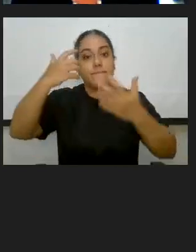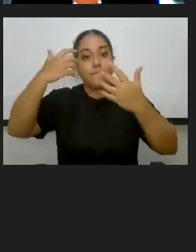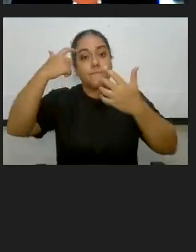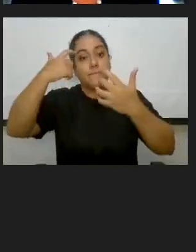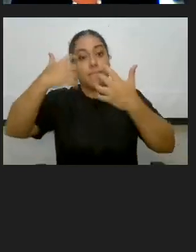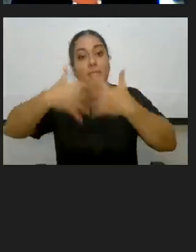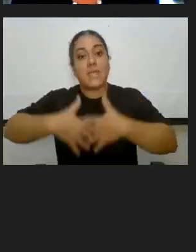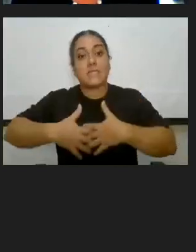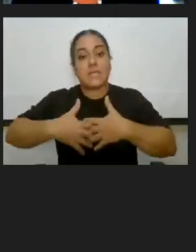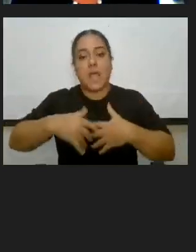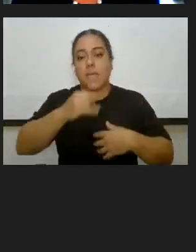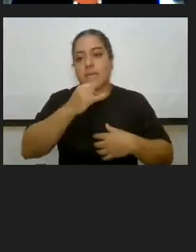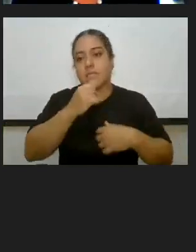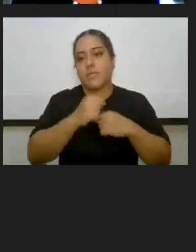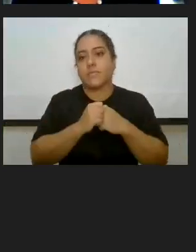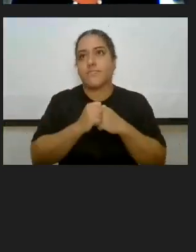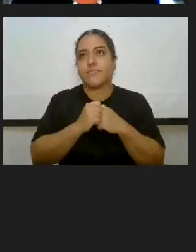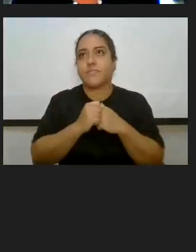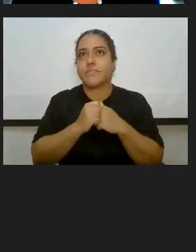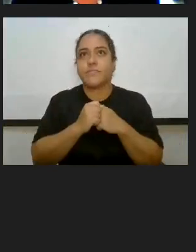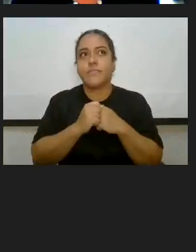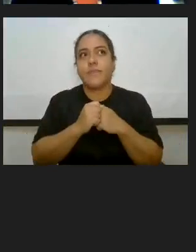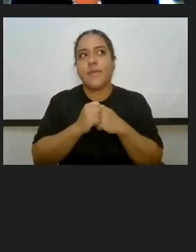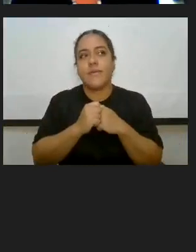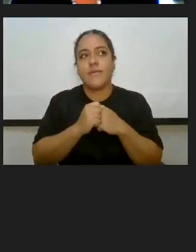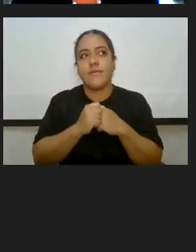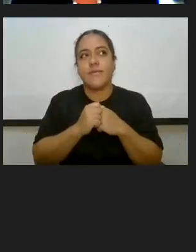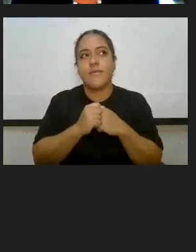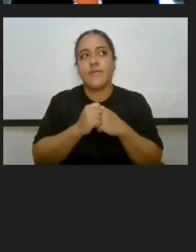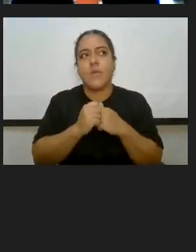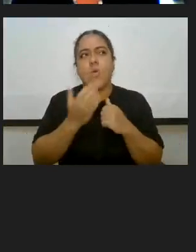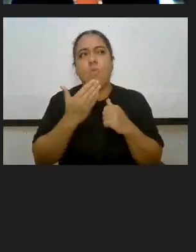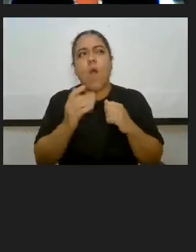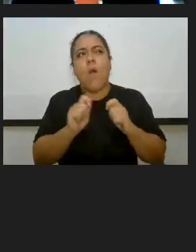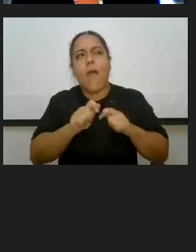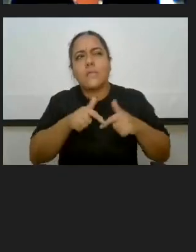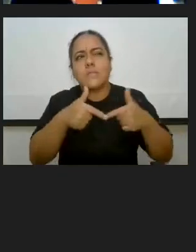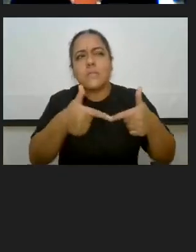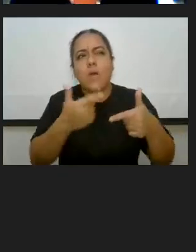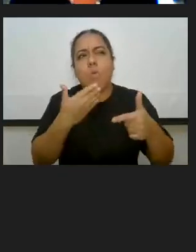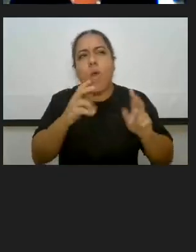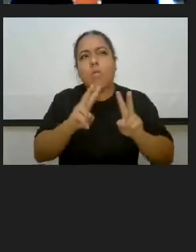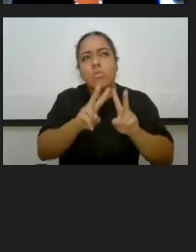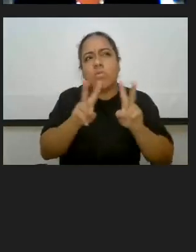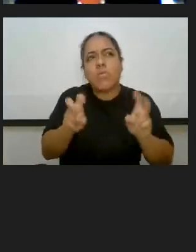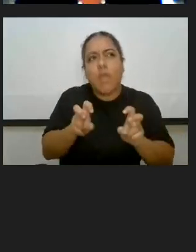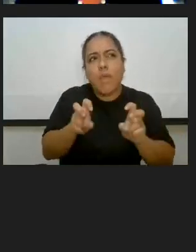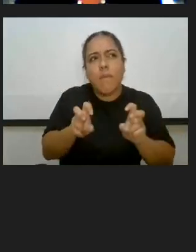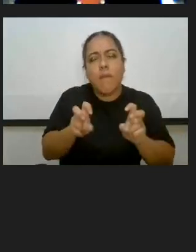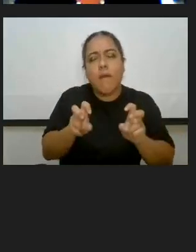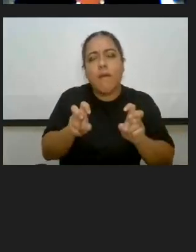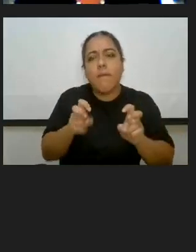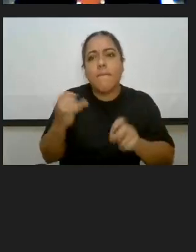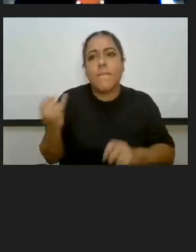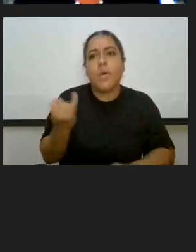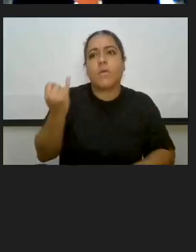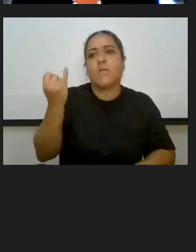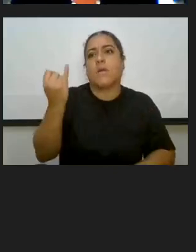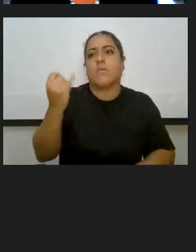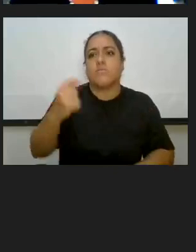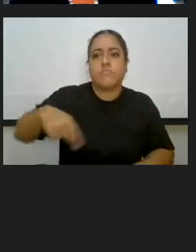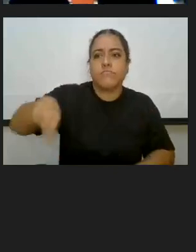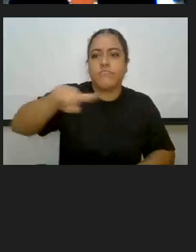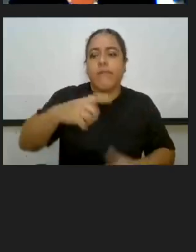muito em ações, temáticas que reverberem